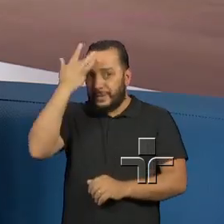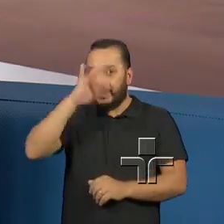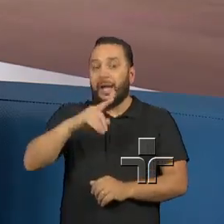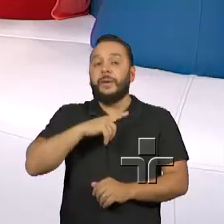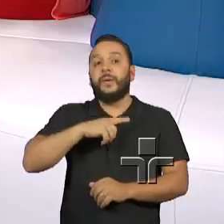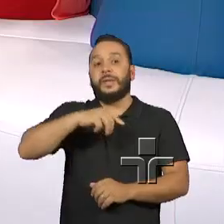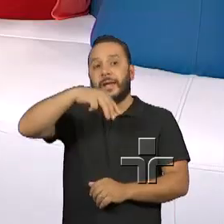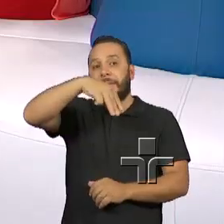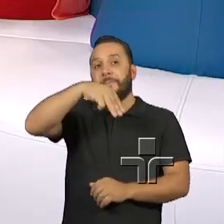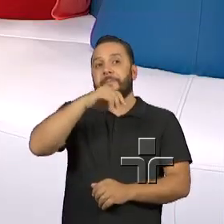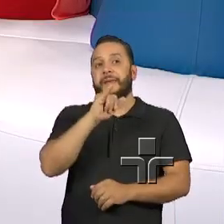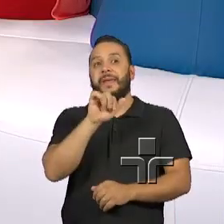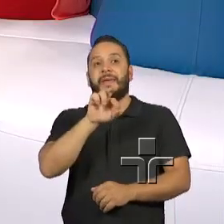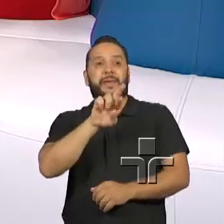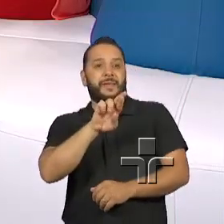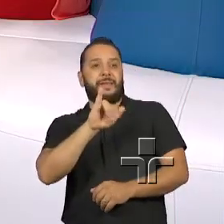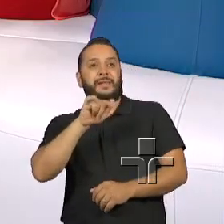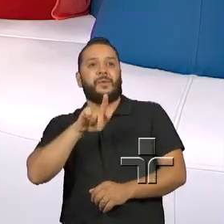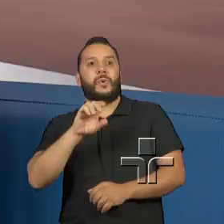B.